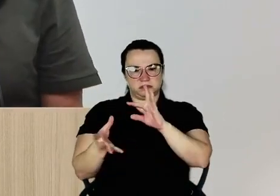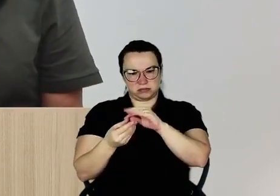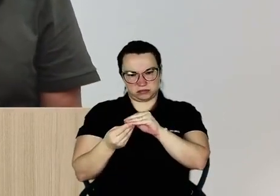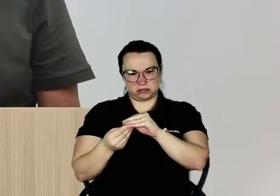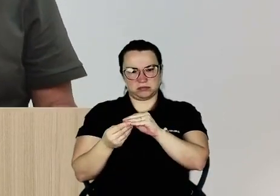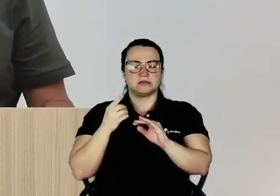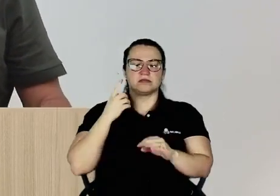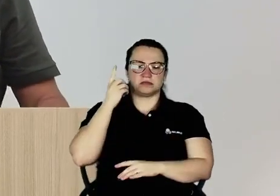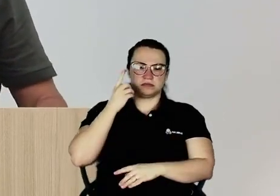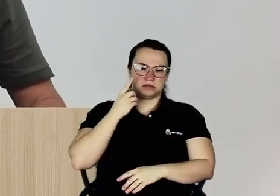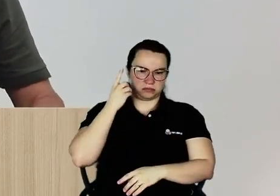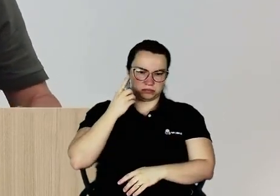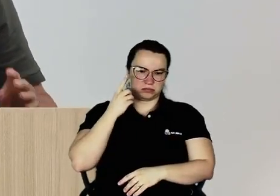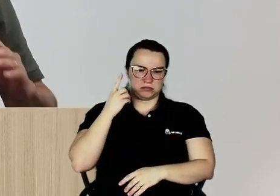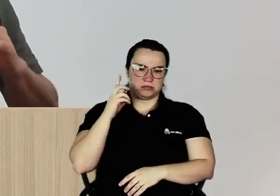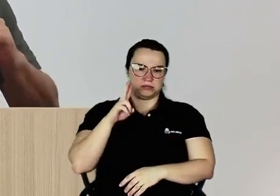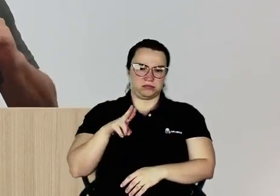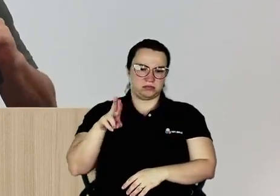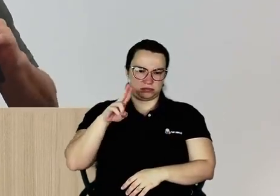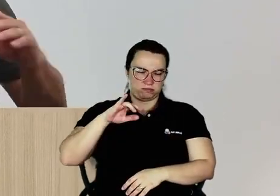deputado usa isso daí